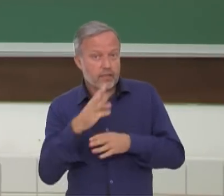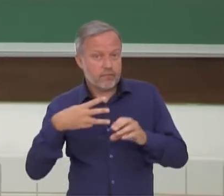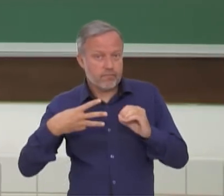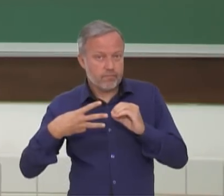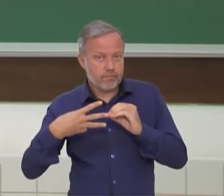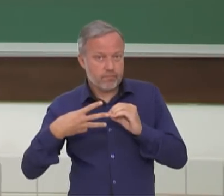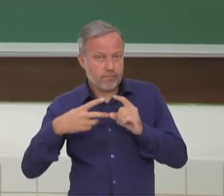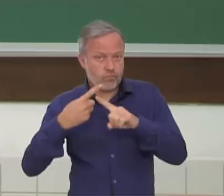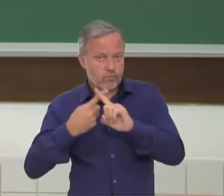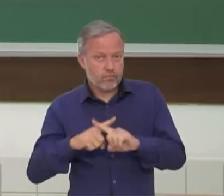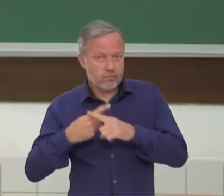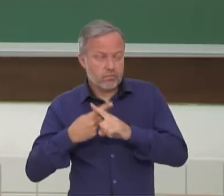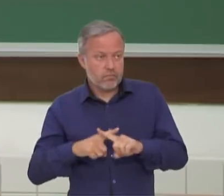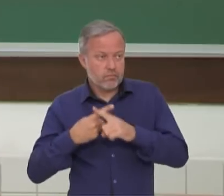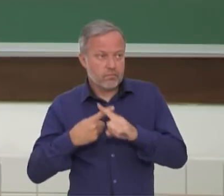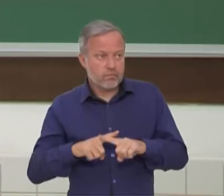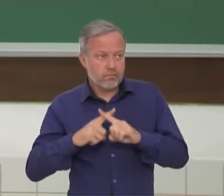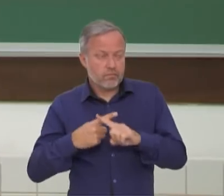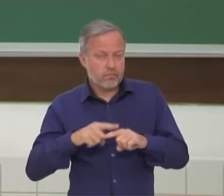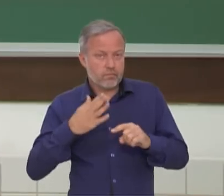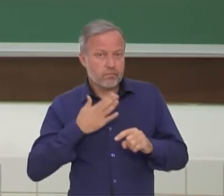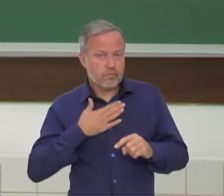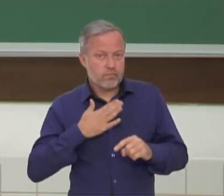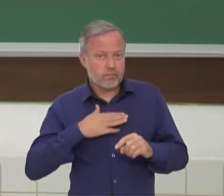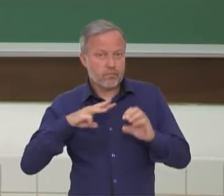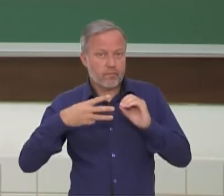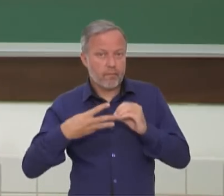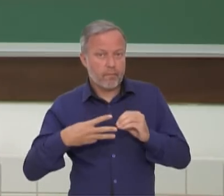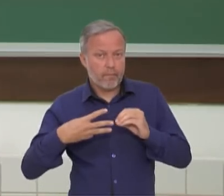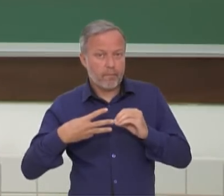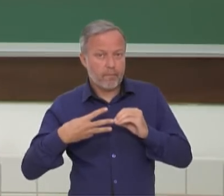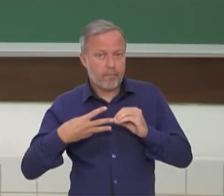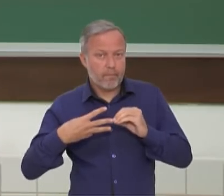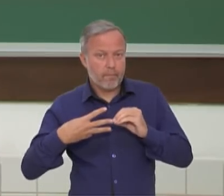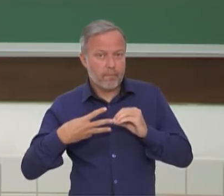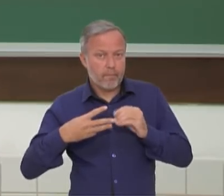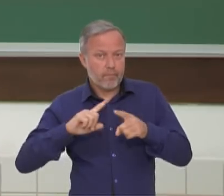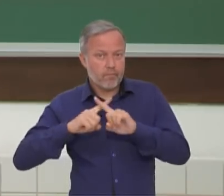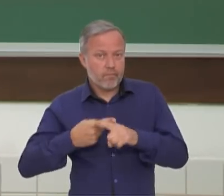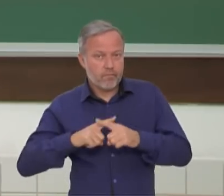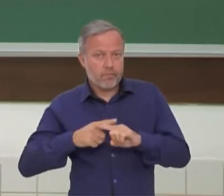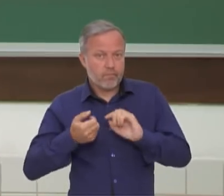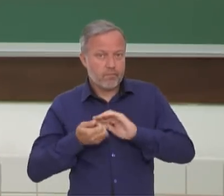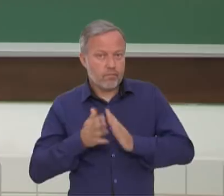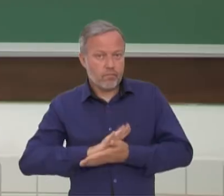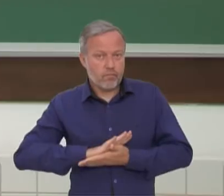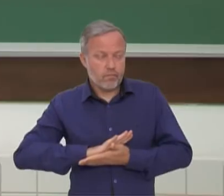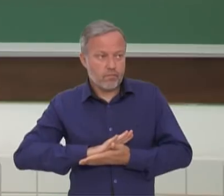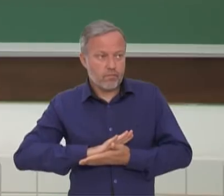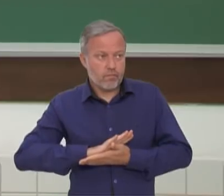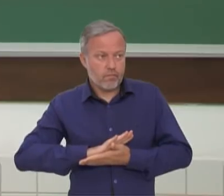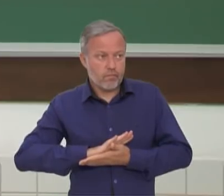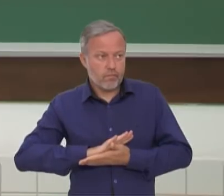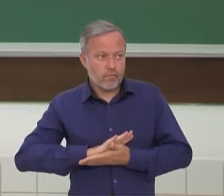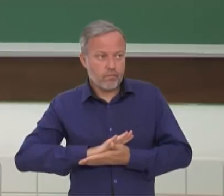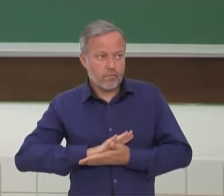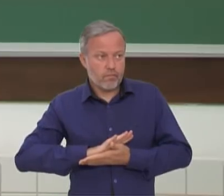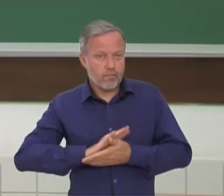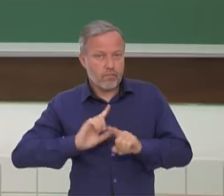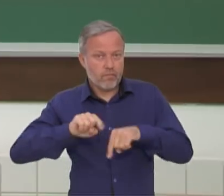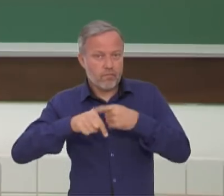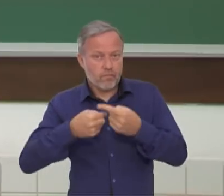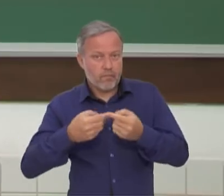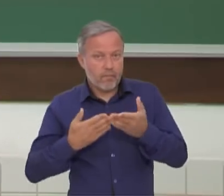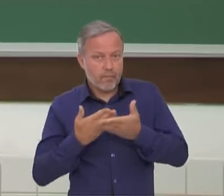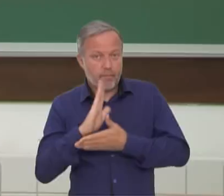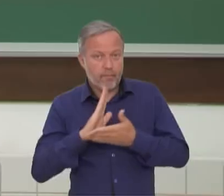se multiplica, ele utiliza as minhas células para se multiplicar, destrói essa célula e vai entrar em